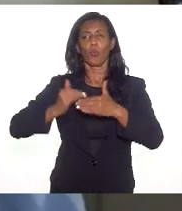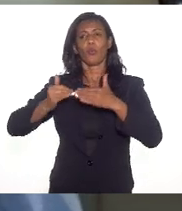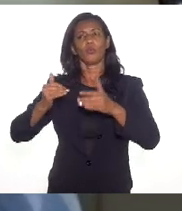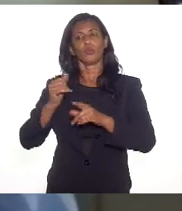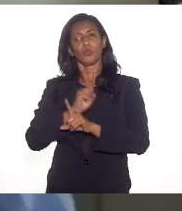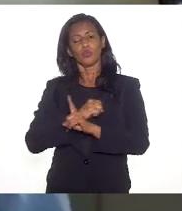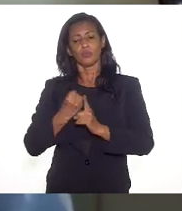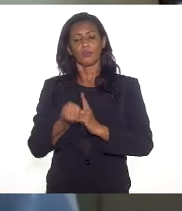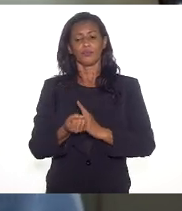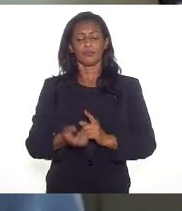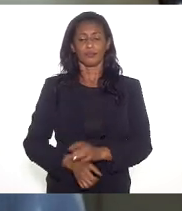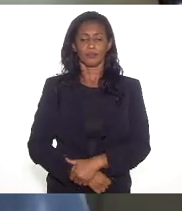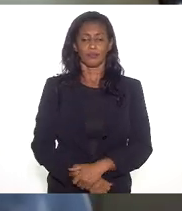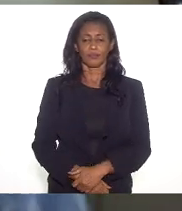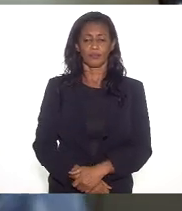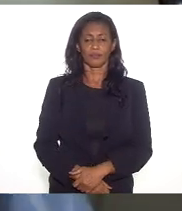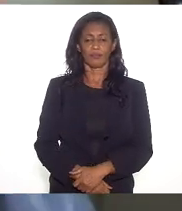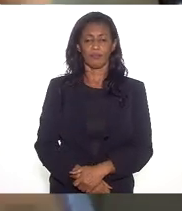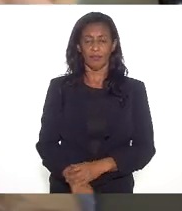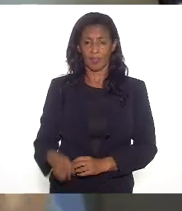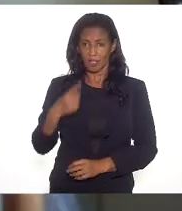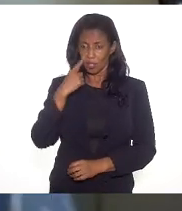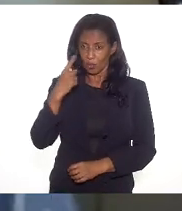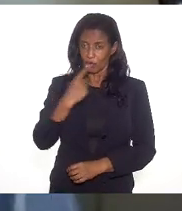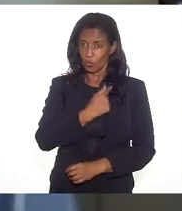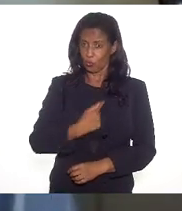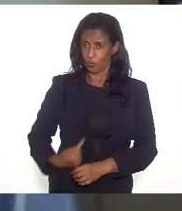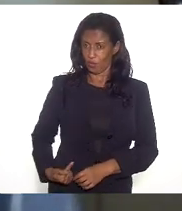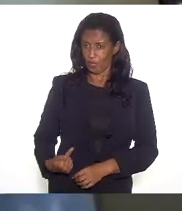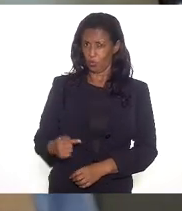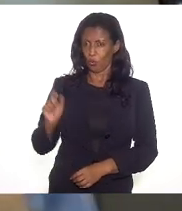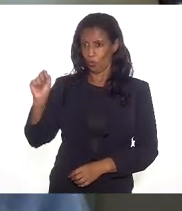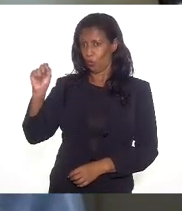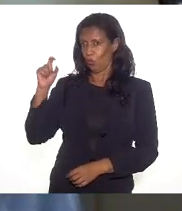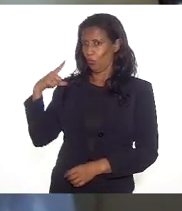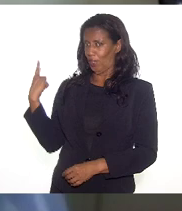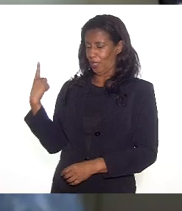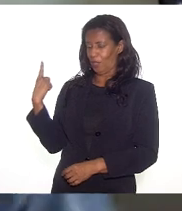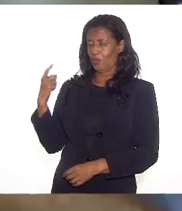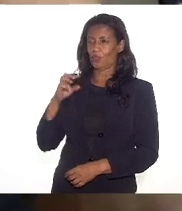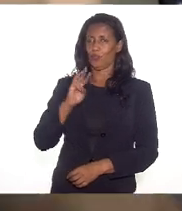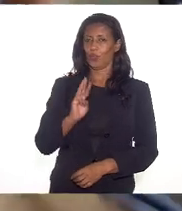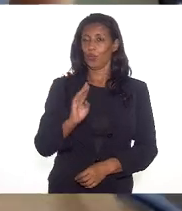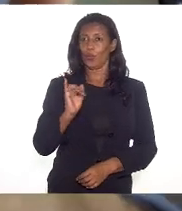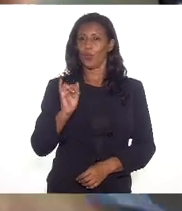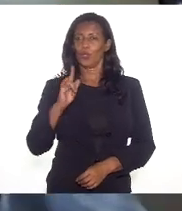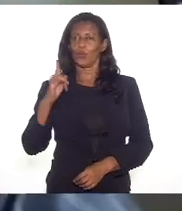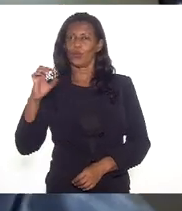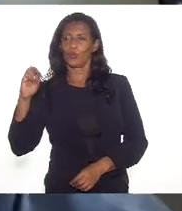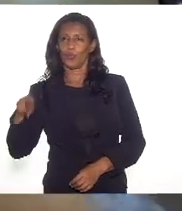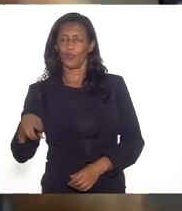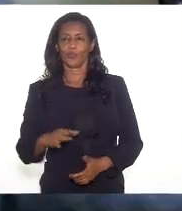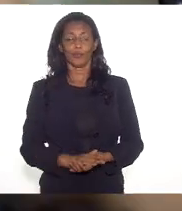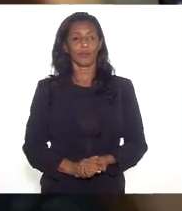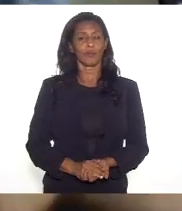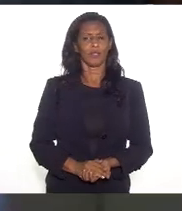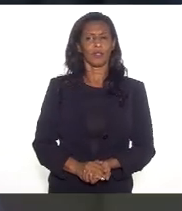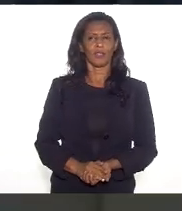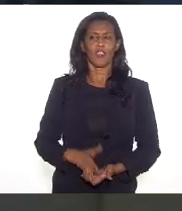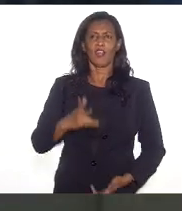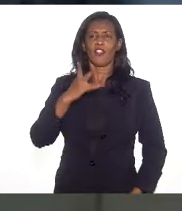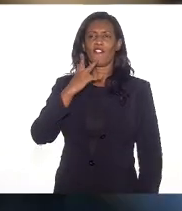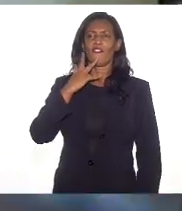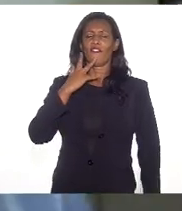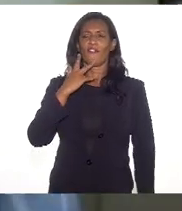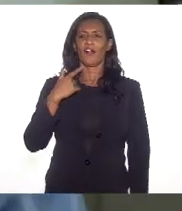social. Eu vi o governador, que já foi embora, o Wilson Witzel, vir a público e dizer que a saída